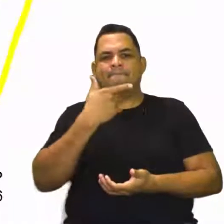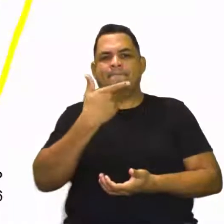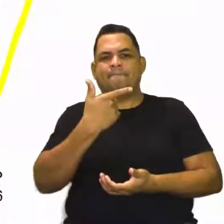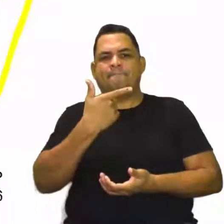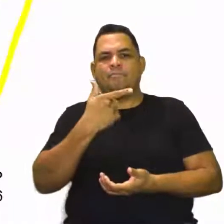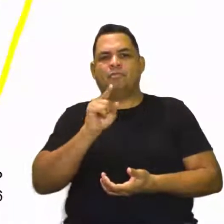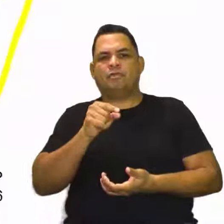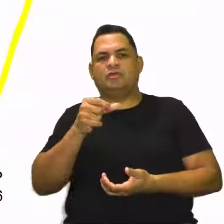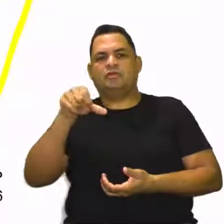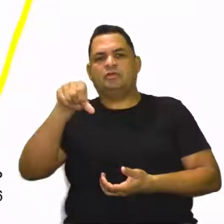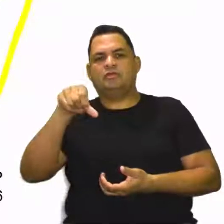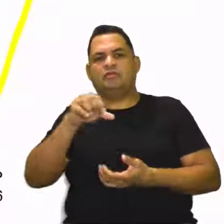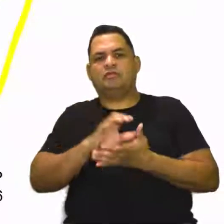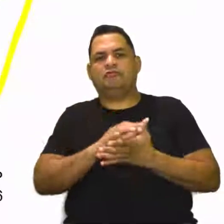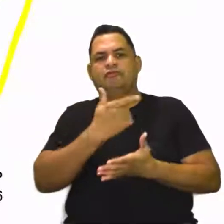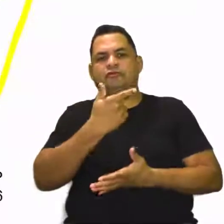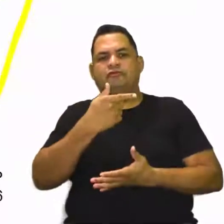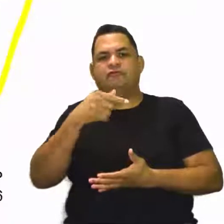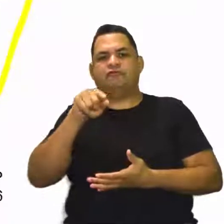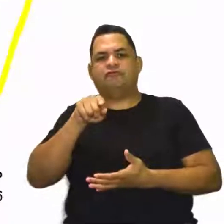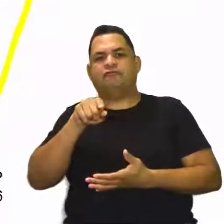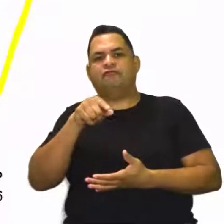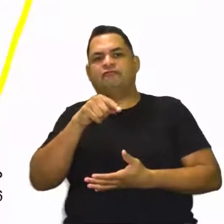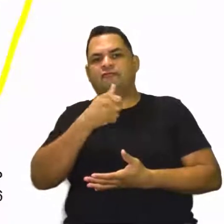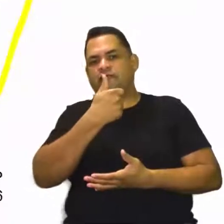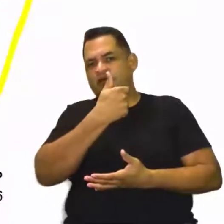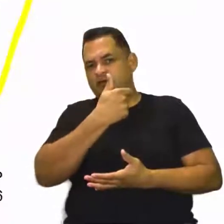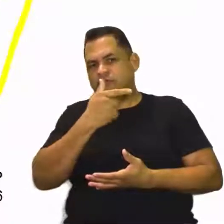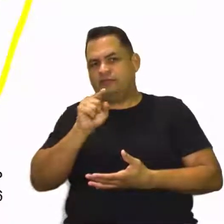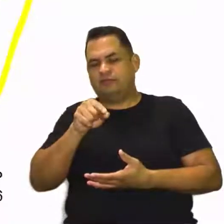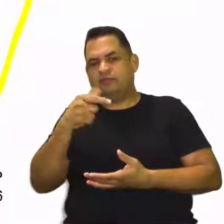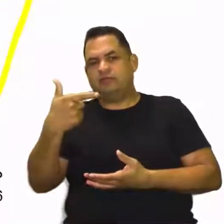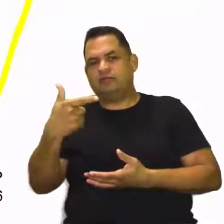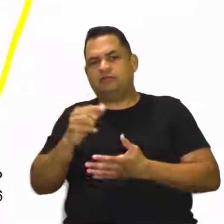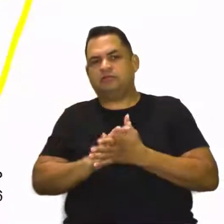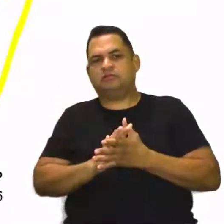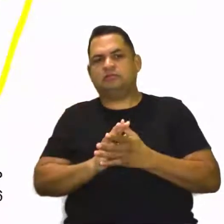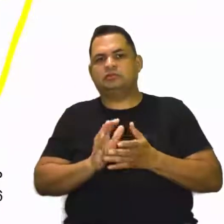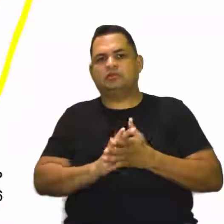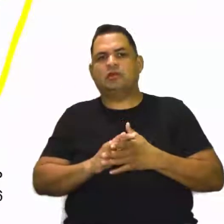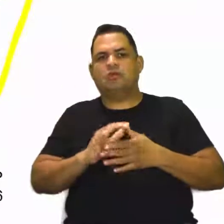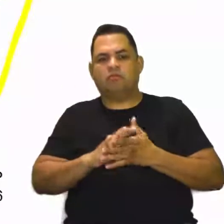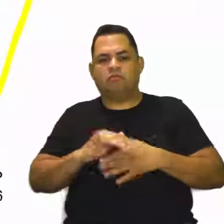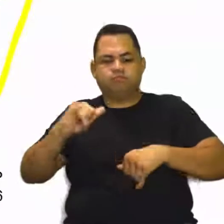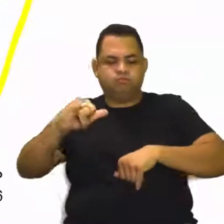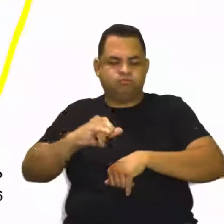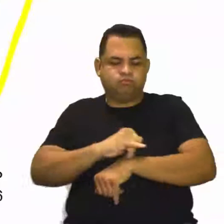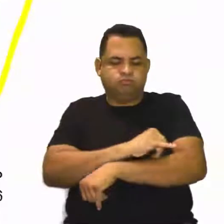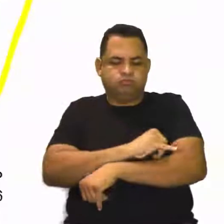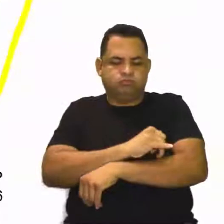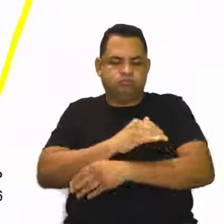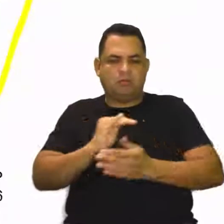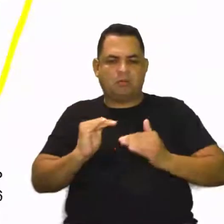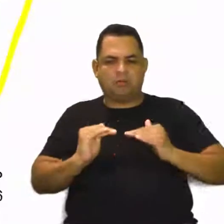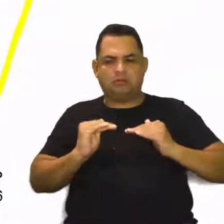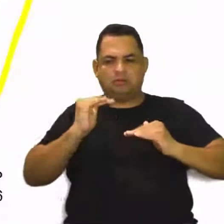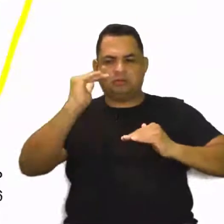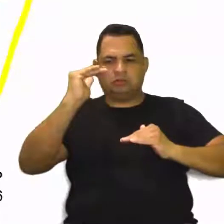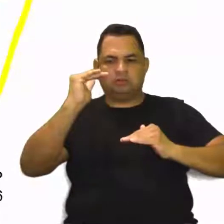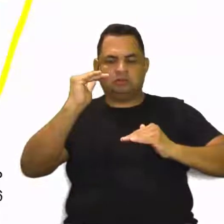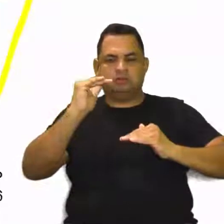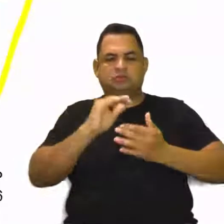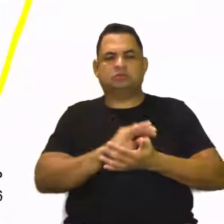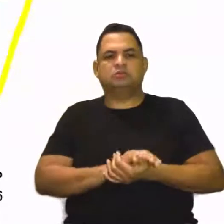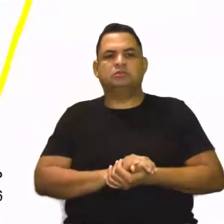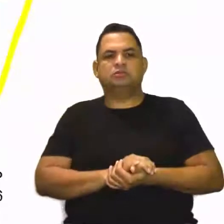21,9% e 21,2% aqui na região norte estão aí com sobrepeso ou obesidade. Mas a gente percebe